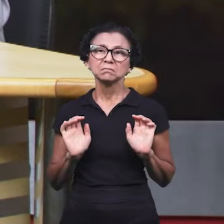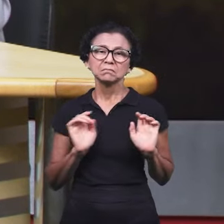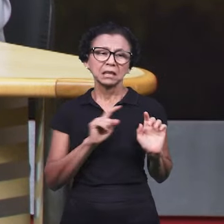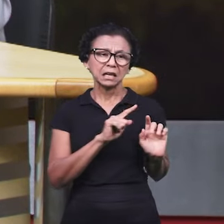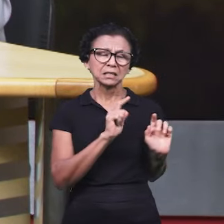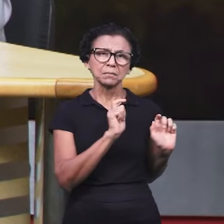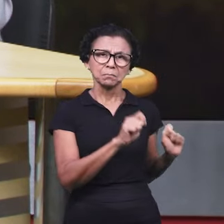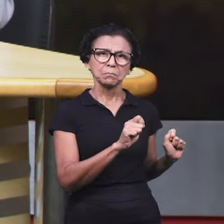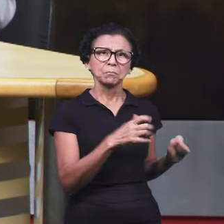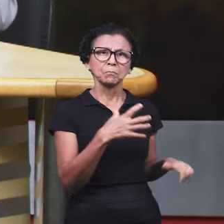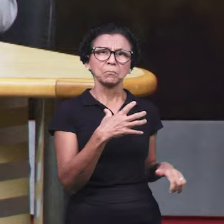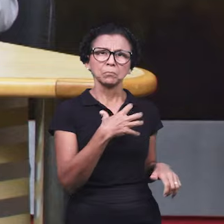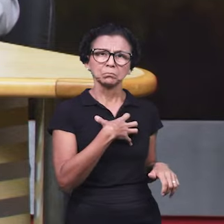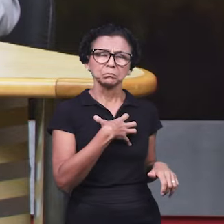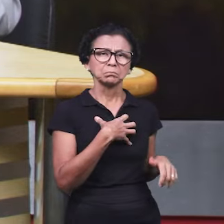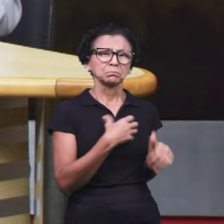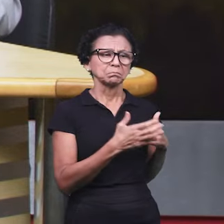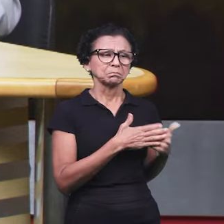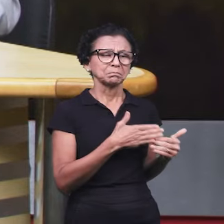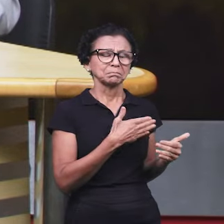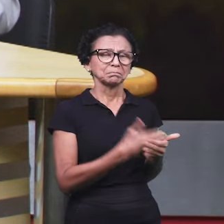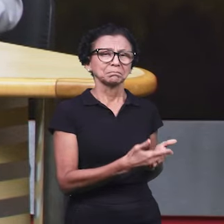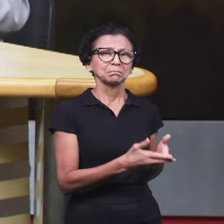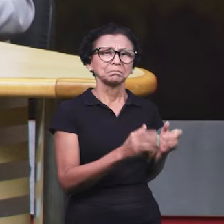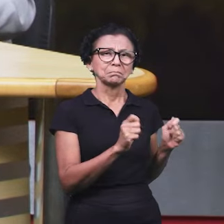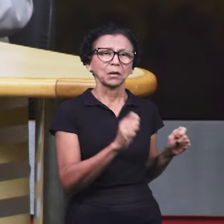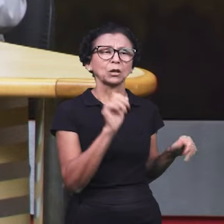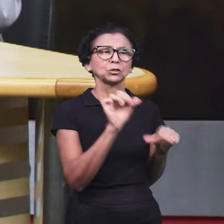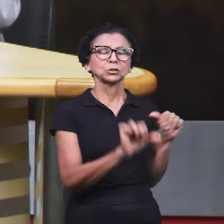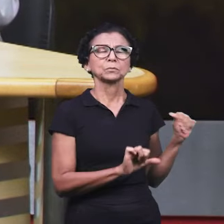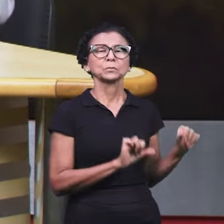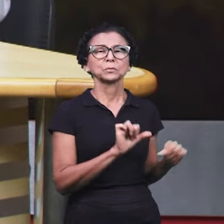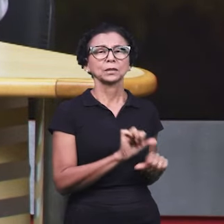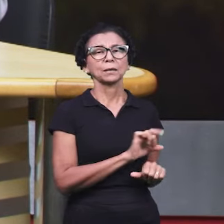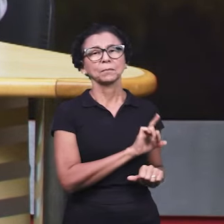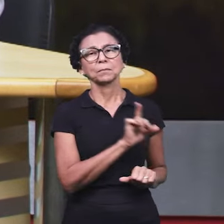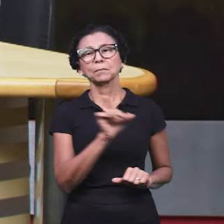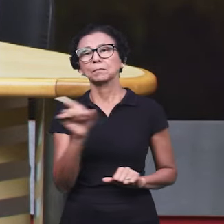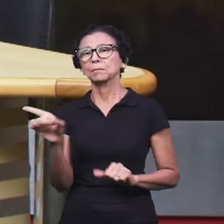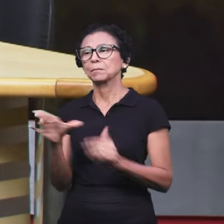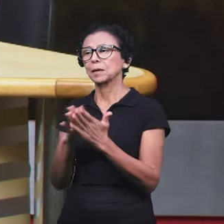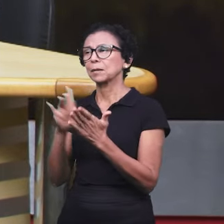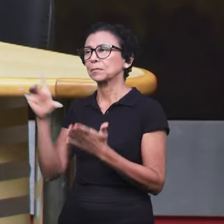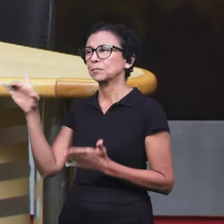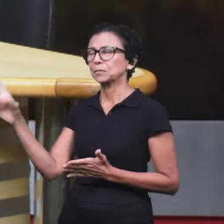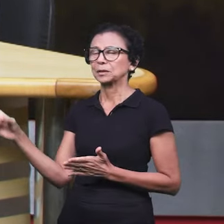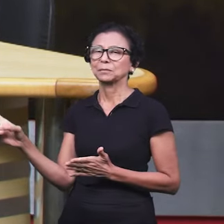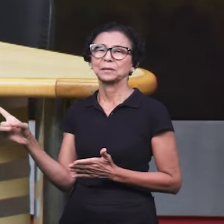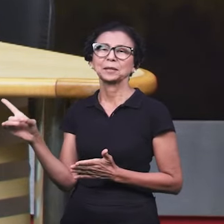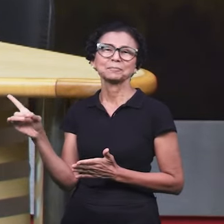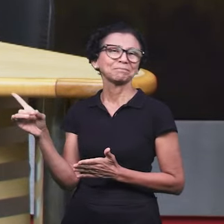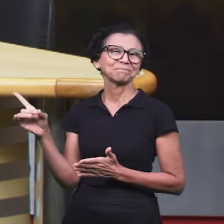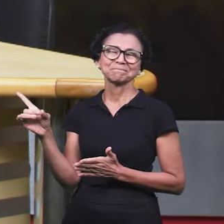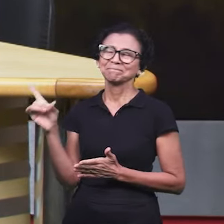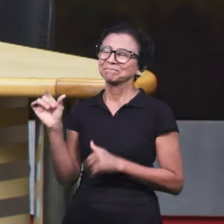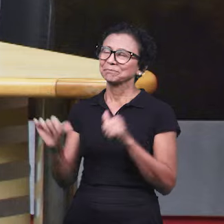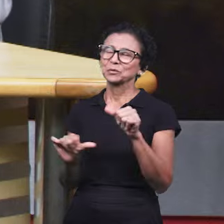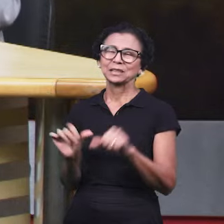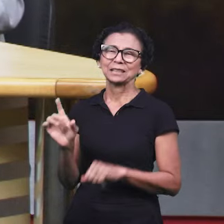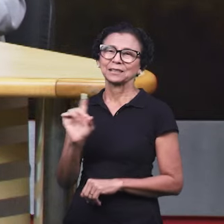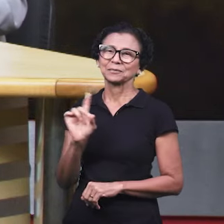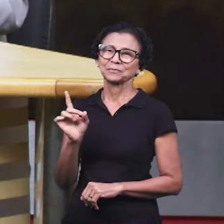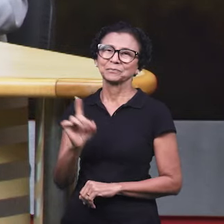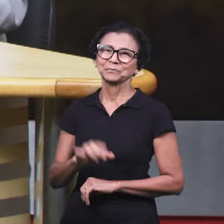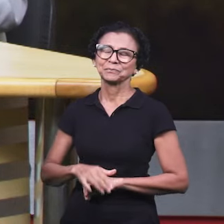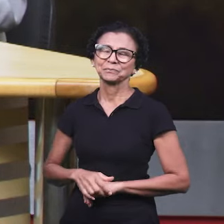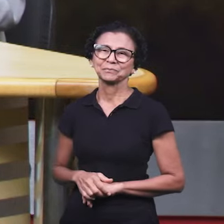jeito que for aqueles que vivemos pela palavra continuamos vivendo uma experiência gloriosa de vitórias Eu sempre gosto de